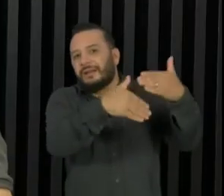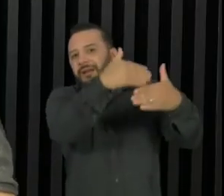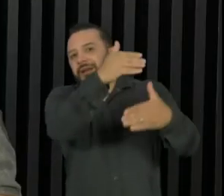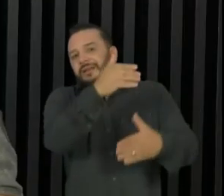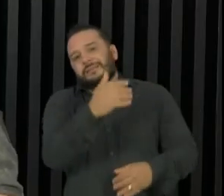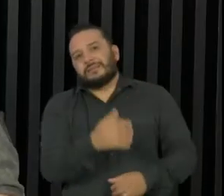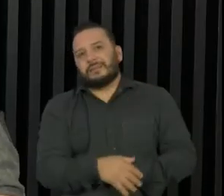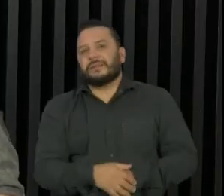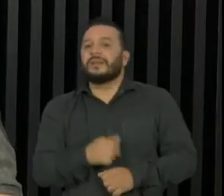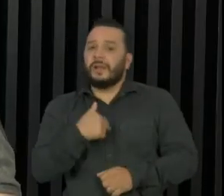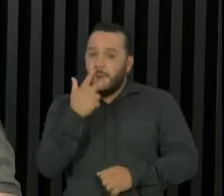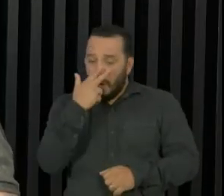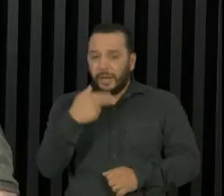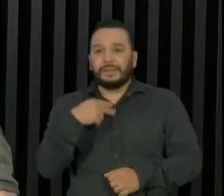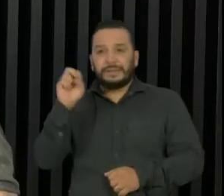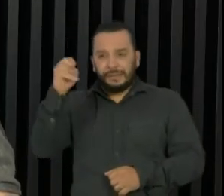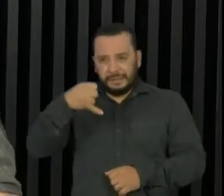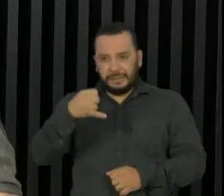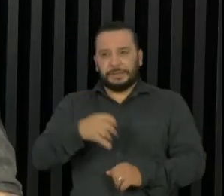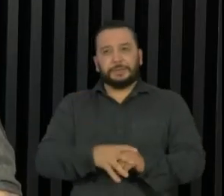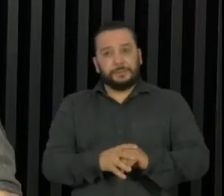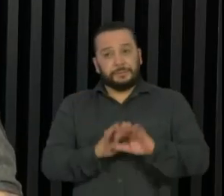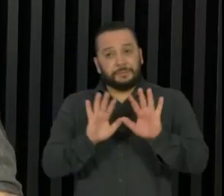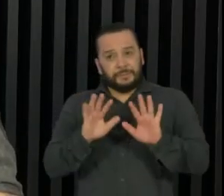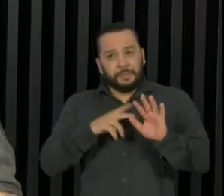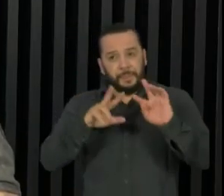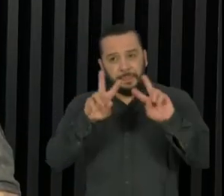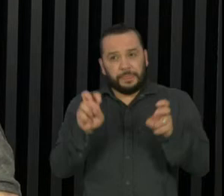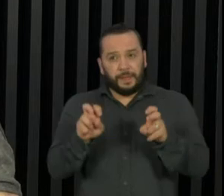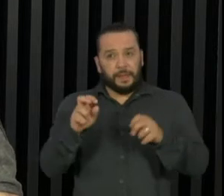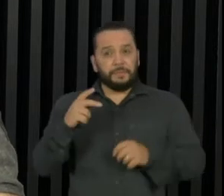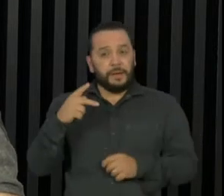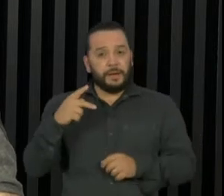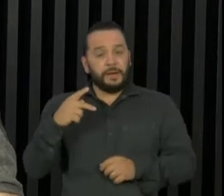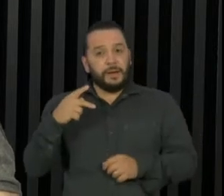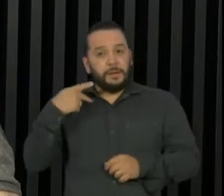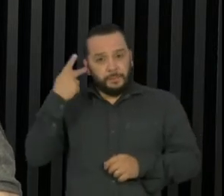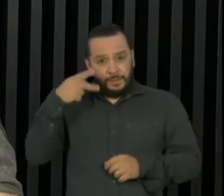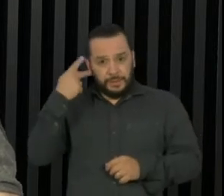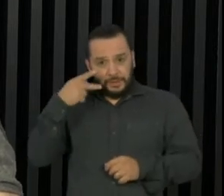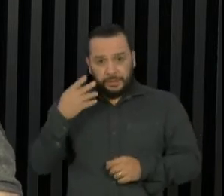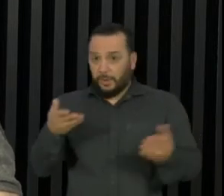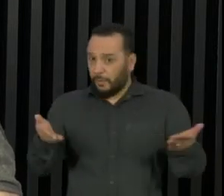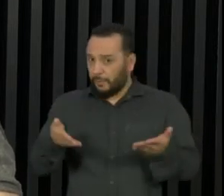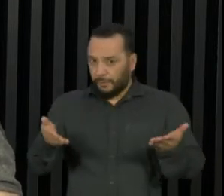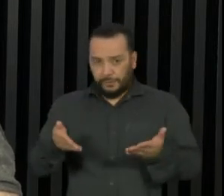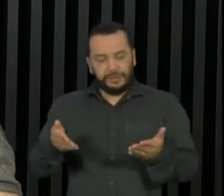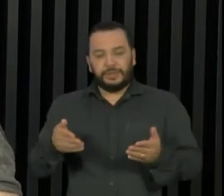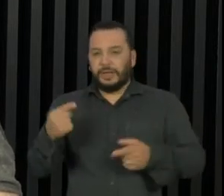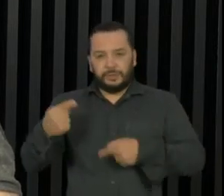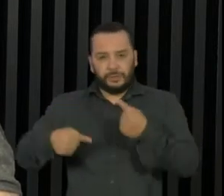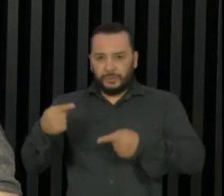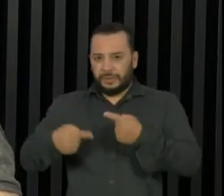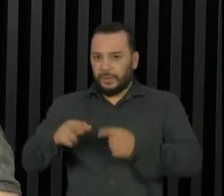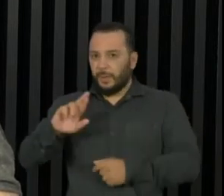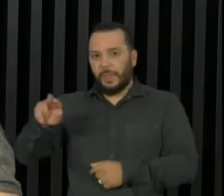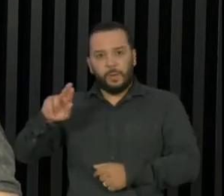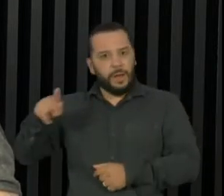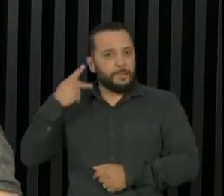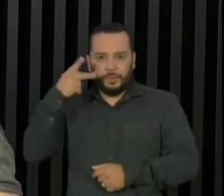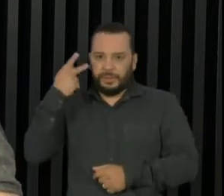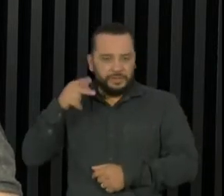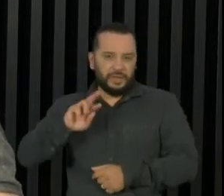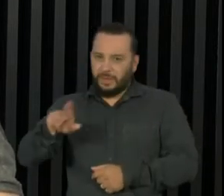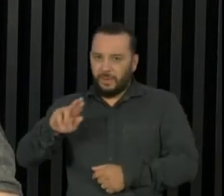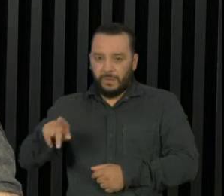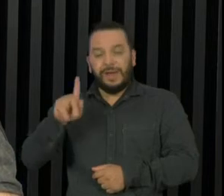Eu acho que sim, quando a gente está falando sobre política. Só que a discussão hoje ela não é política. A discussão hoje é